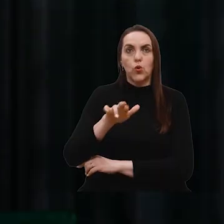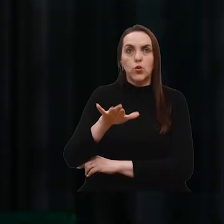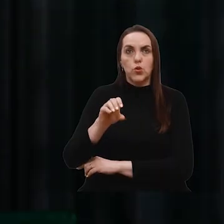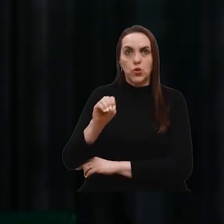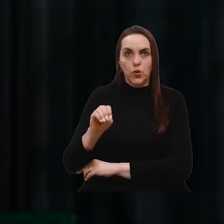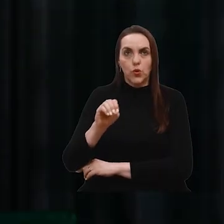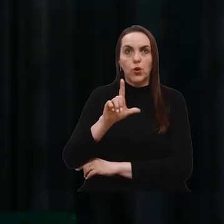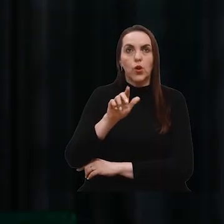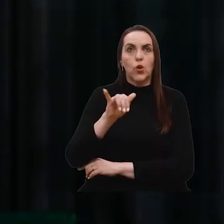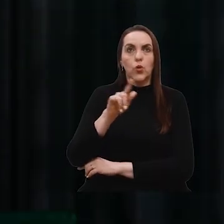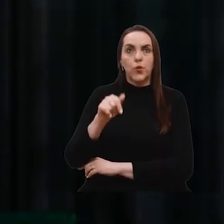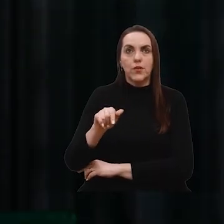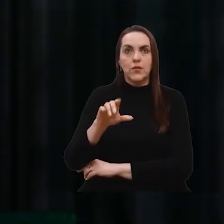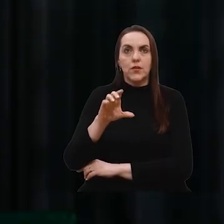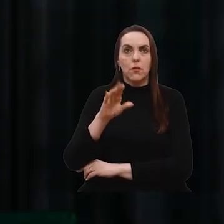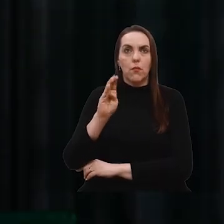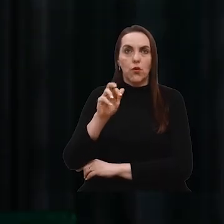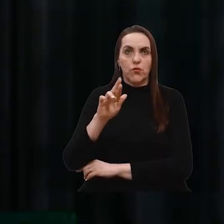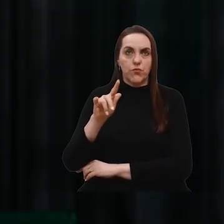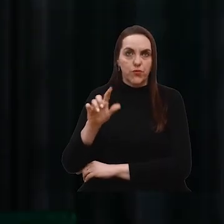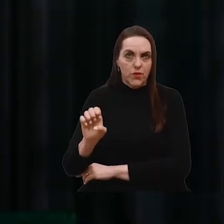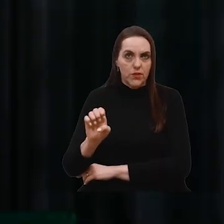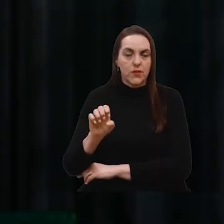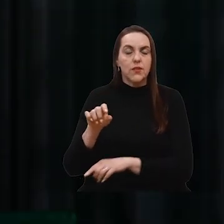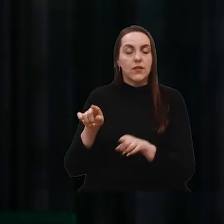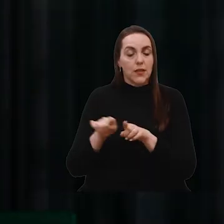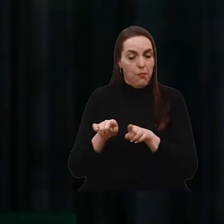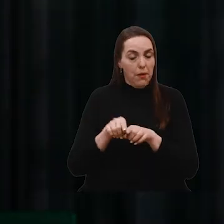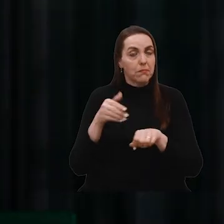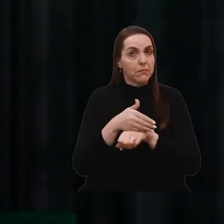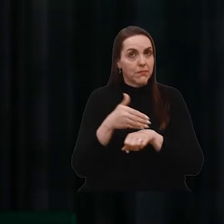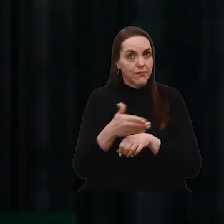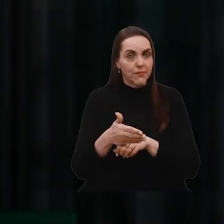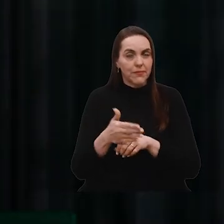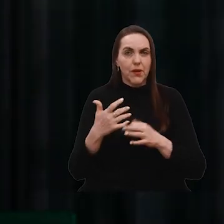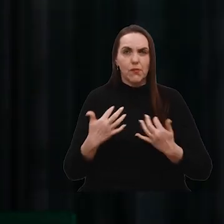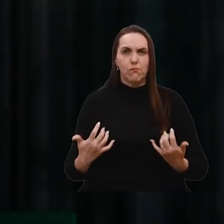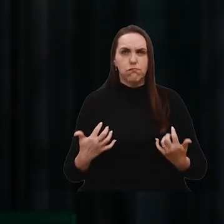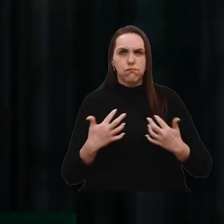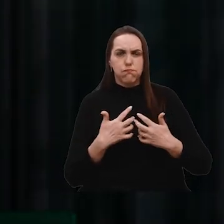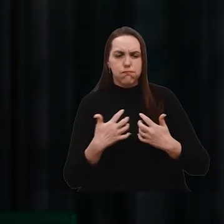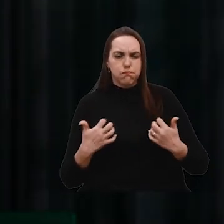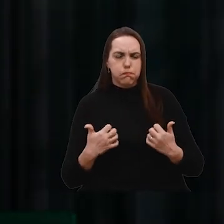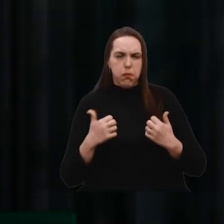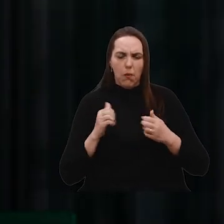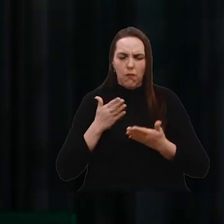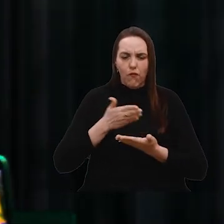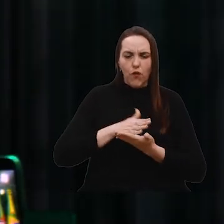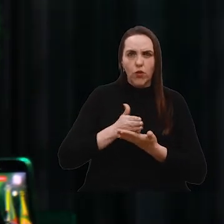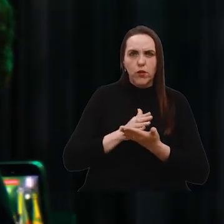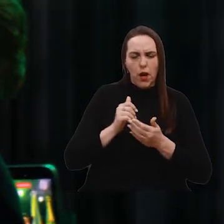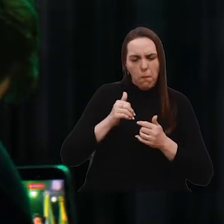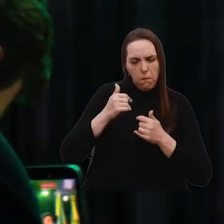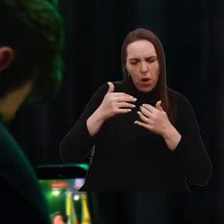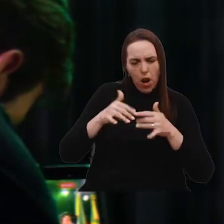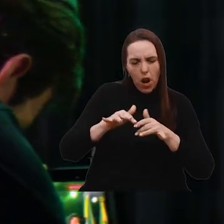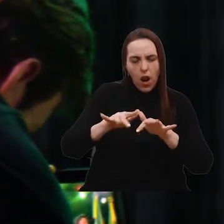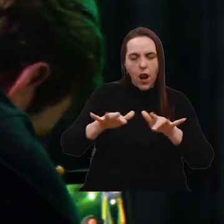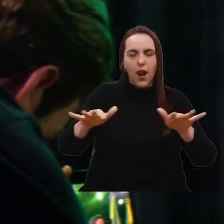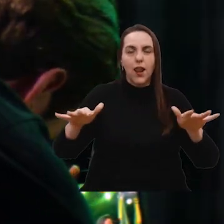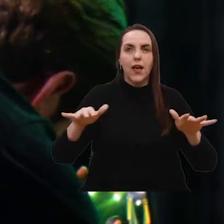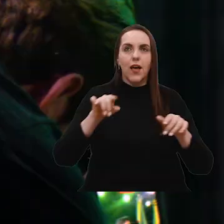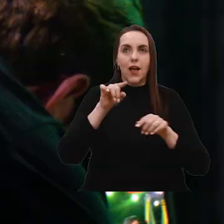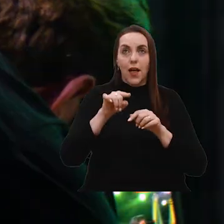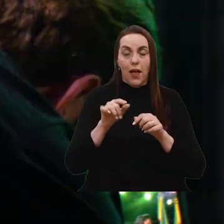Brites, Luciano Maia, Lúcio Yanel e Luiz Carlos Borges. Boeira e sua gaita ponto expandiram as fronteiras